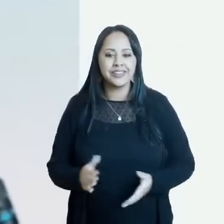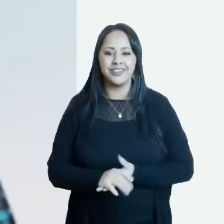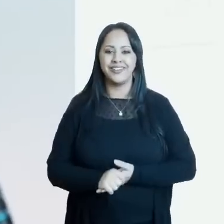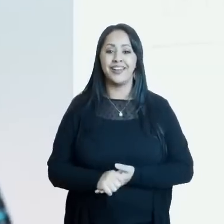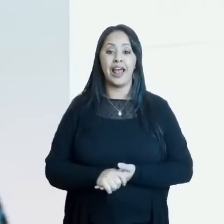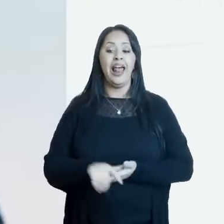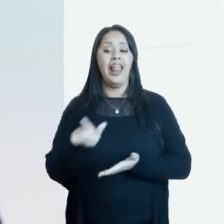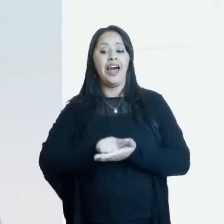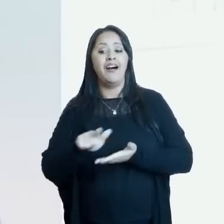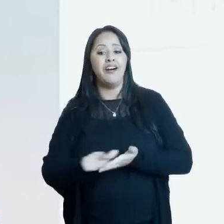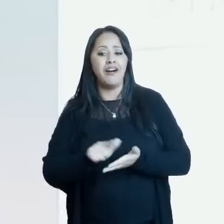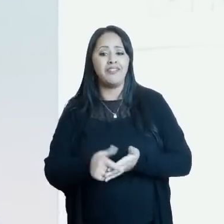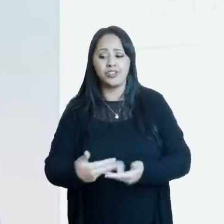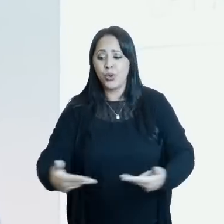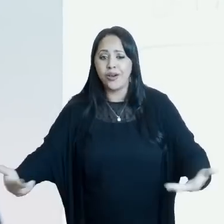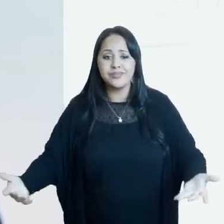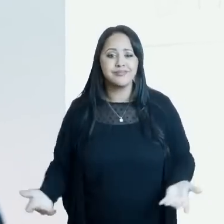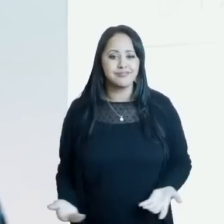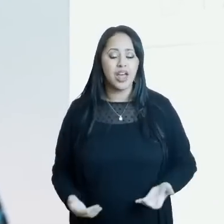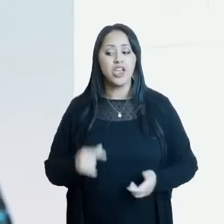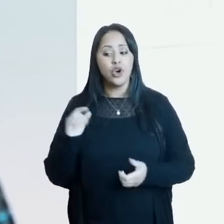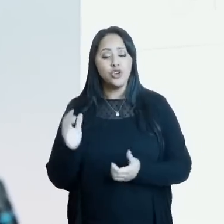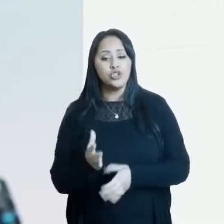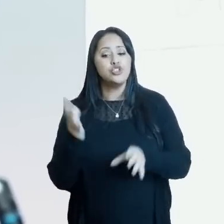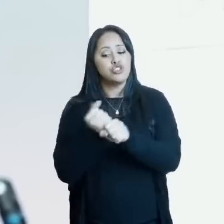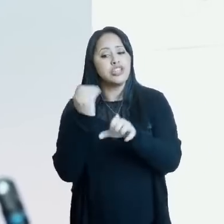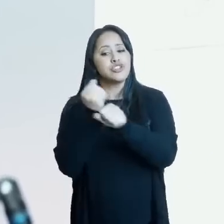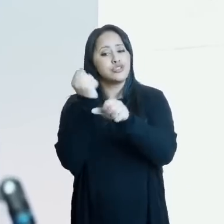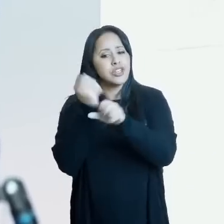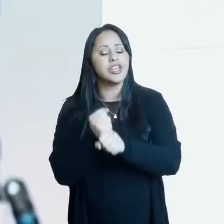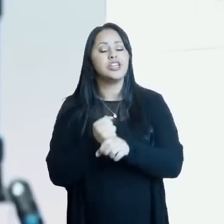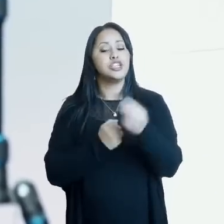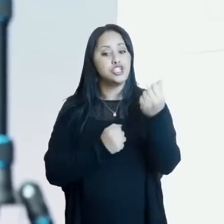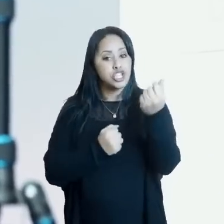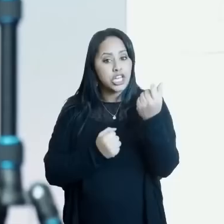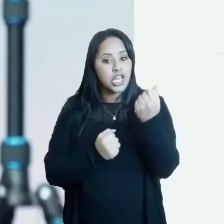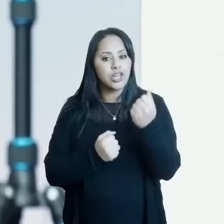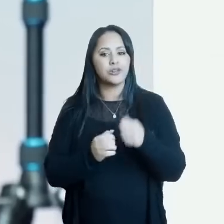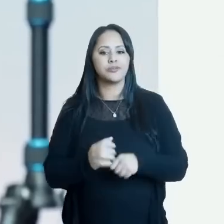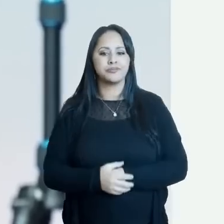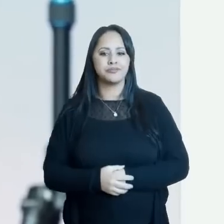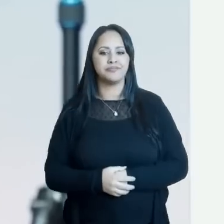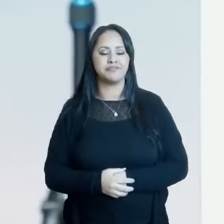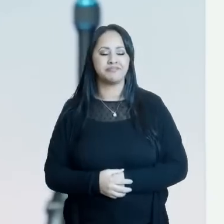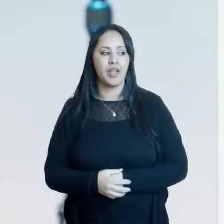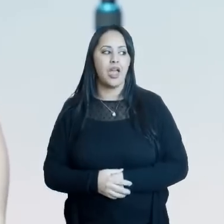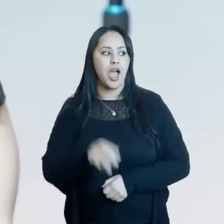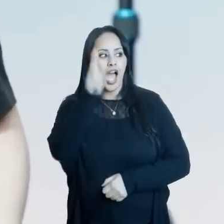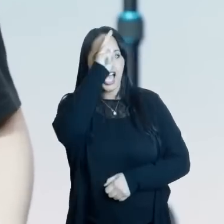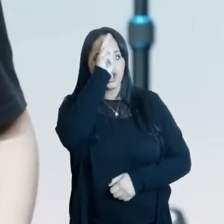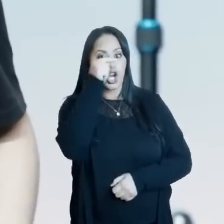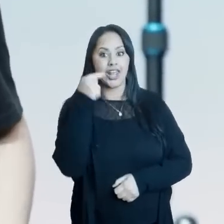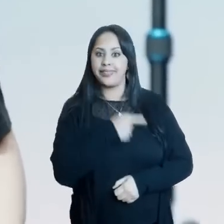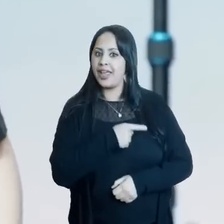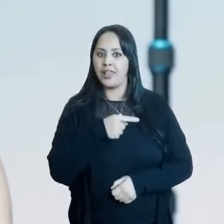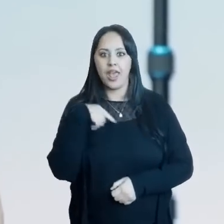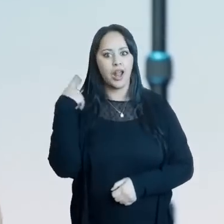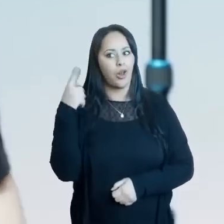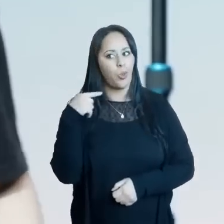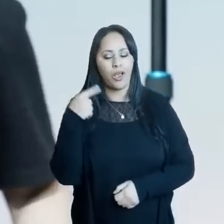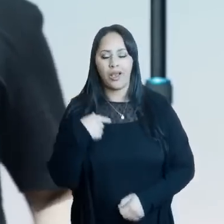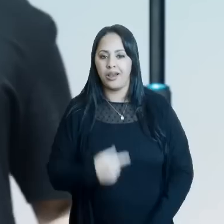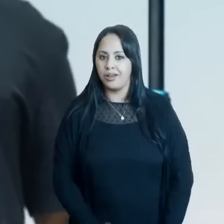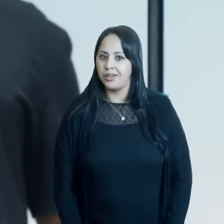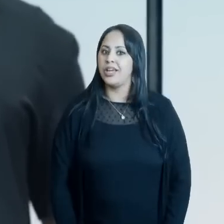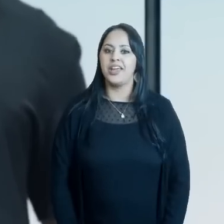as vasilhas também. E foi assim que eu fui juntando dinheiro, de 3 em 3 reais, de pouquinho em pouquinho. A história dele é tão louca que nem eu, olha que eu sou o cara assim, que